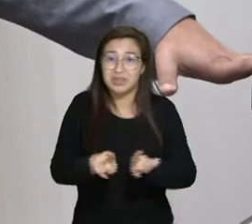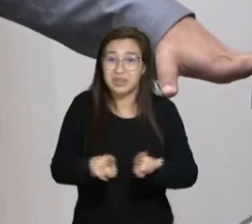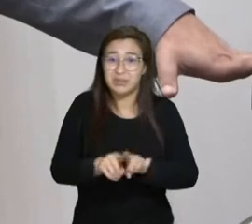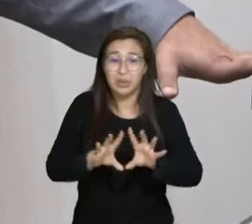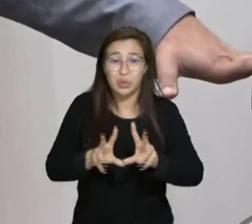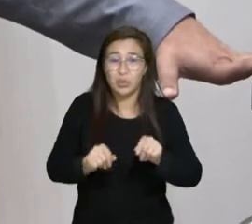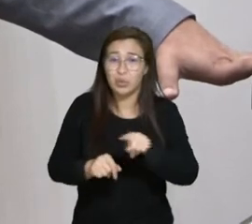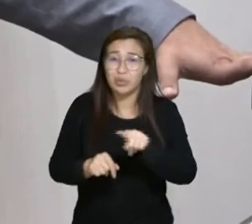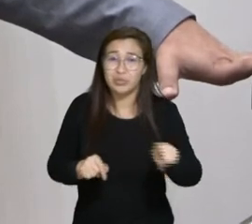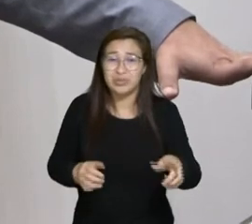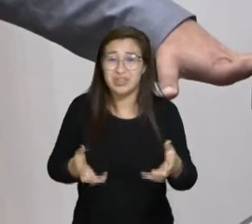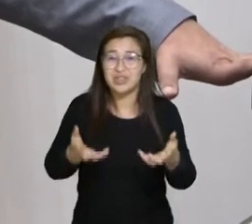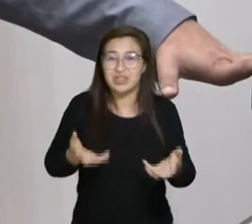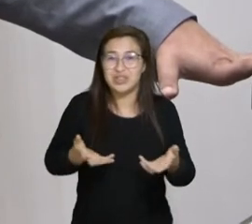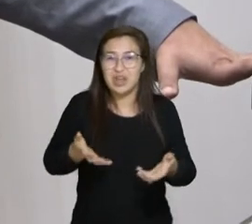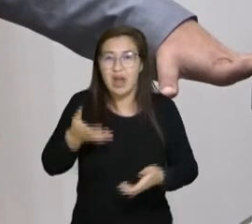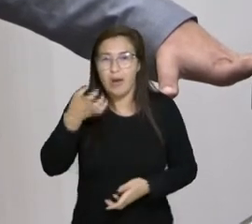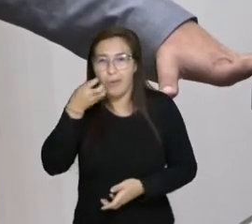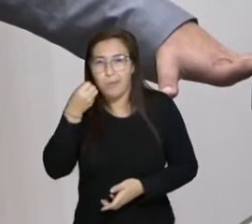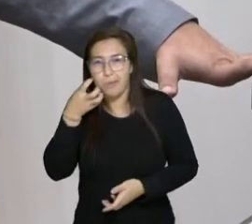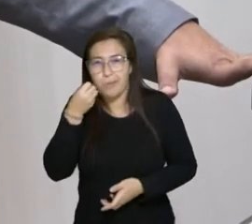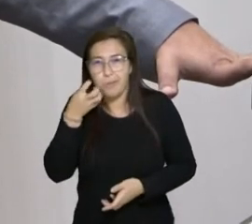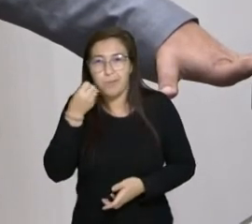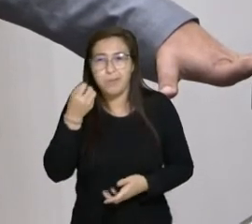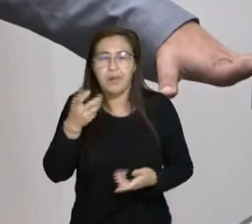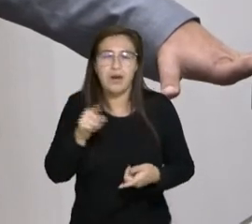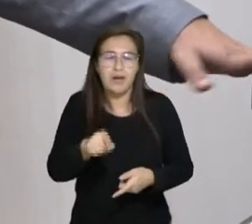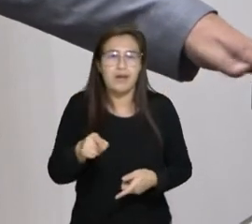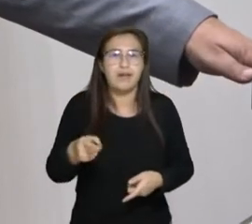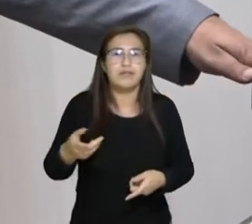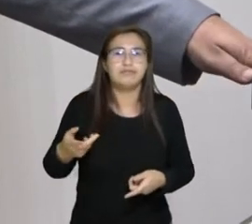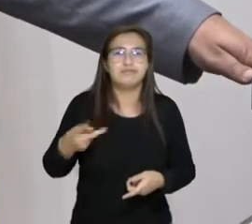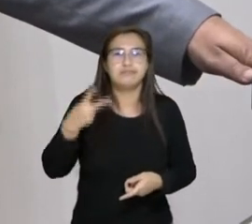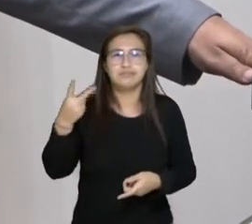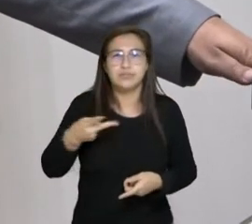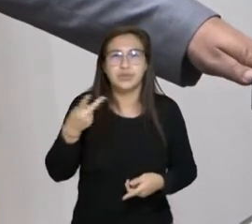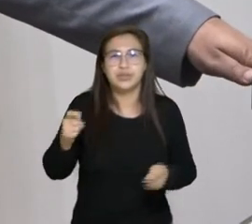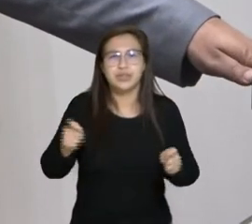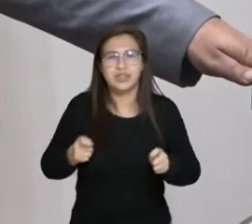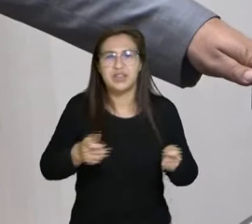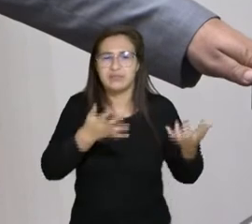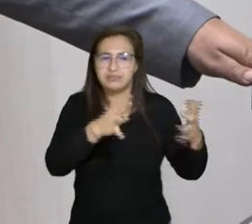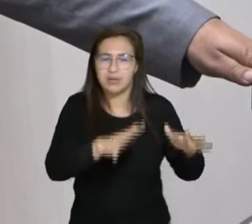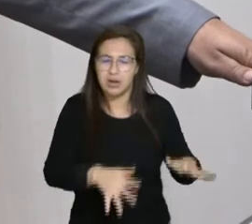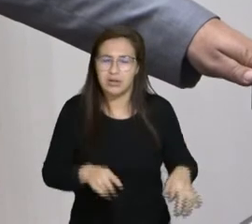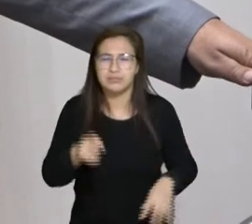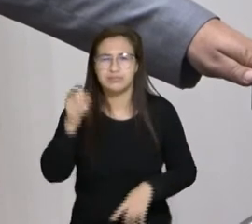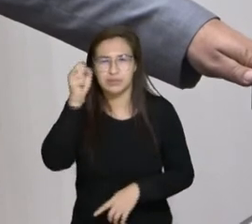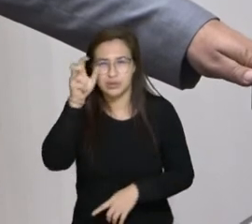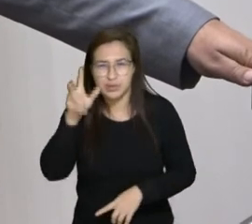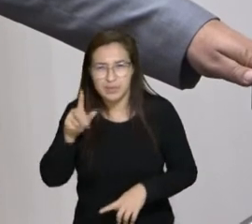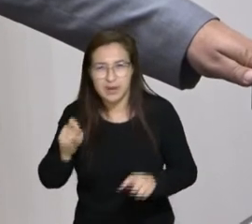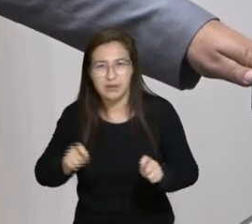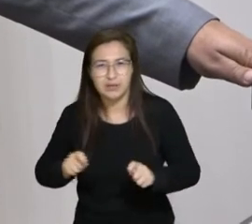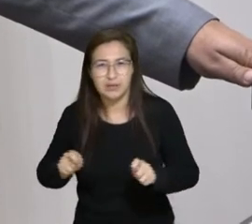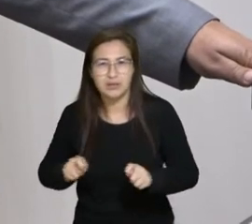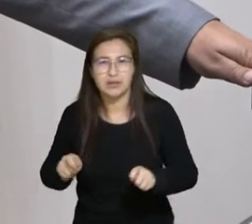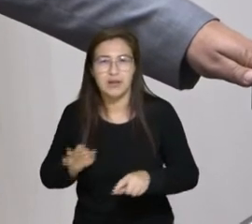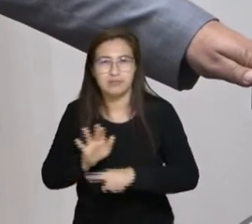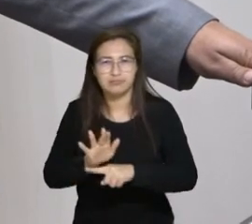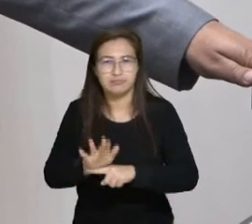da política para sustentar naquilo que fazem vamos quebrar essa corrente seja esperto seja inteligente